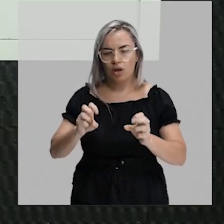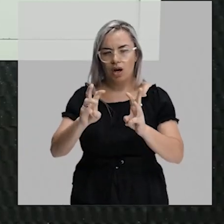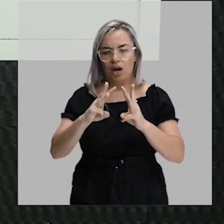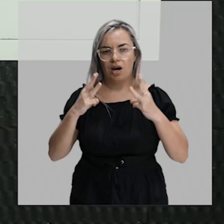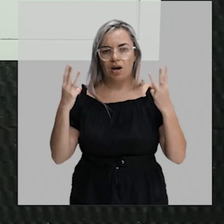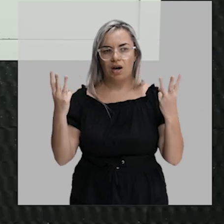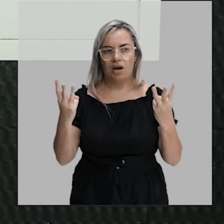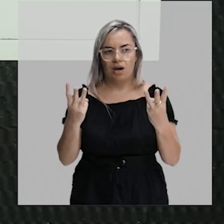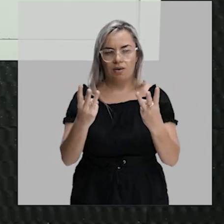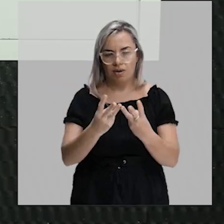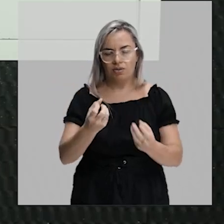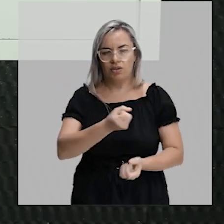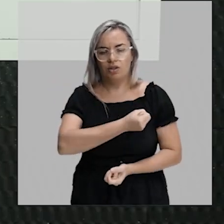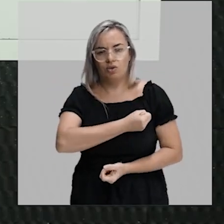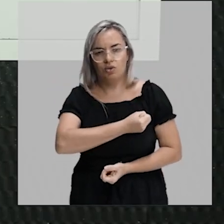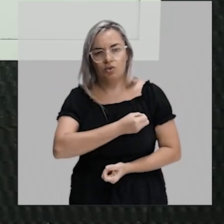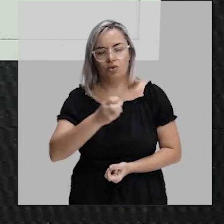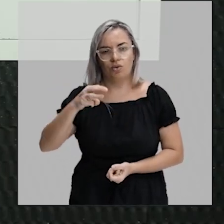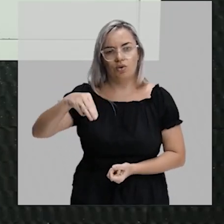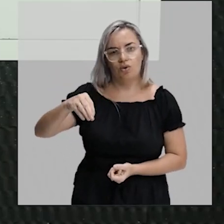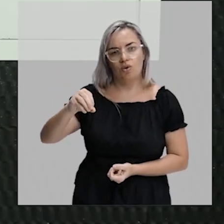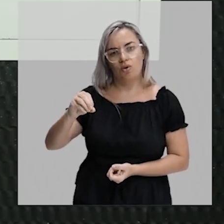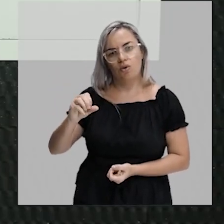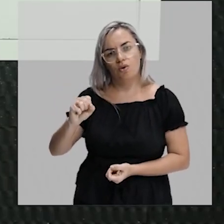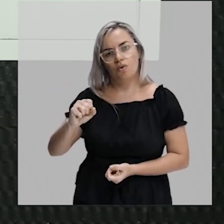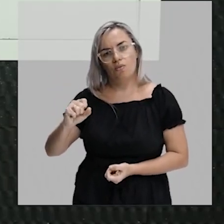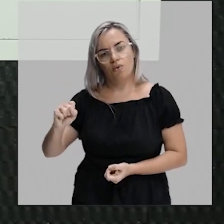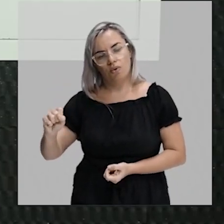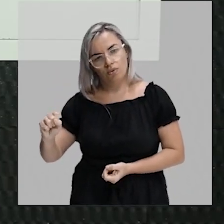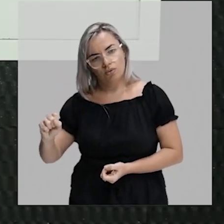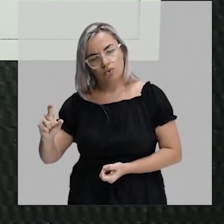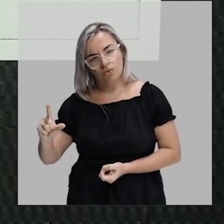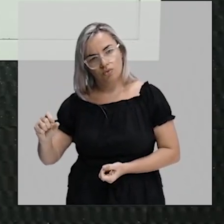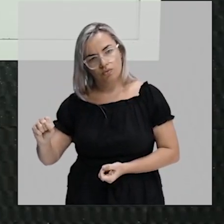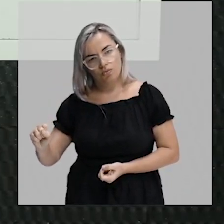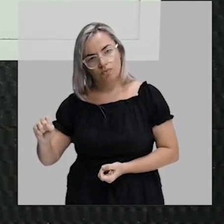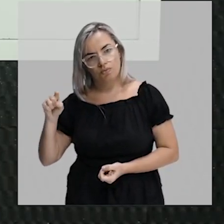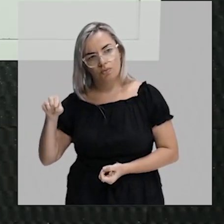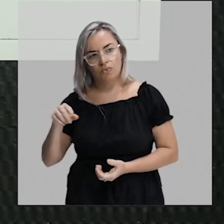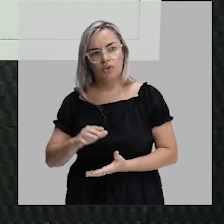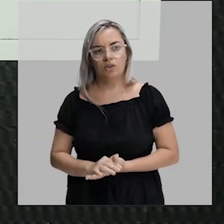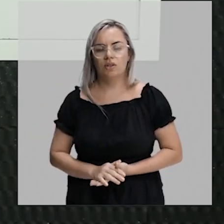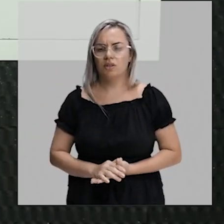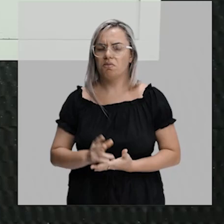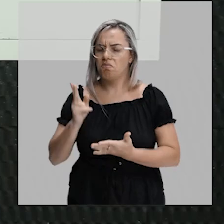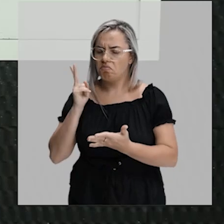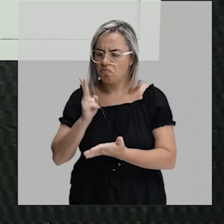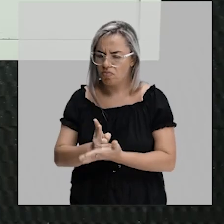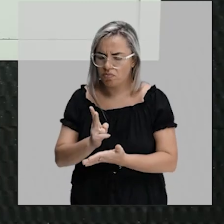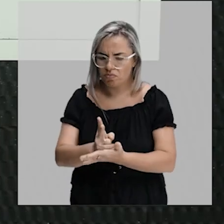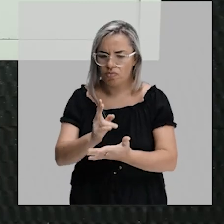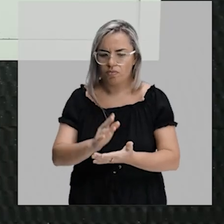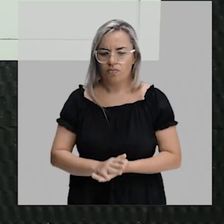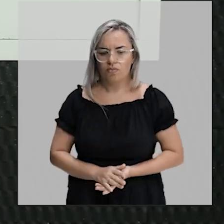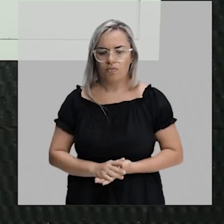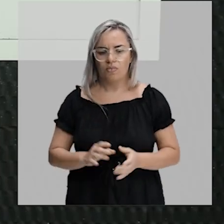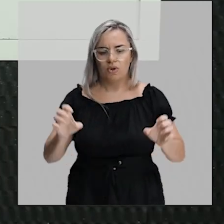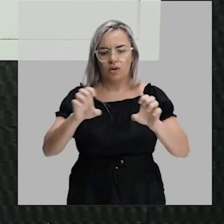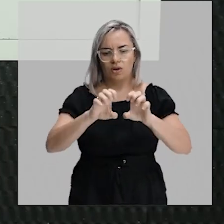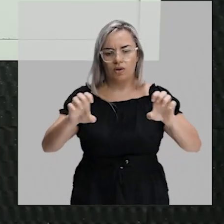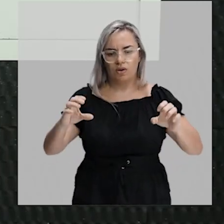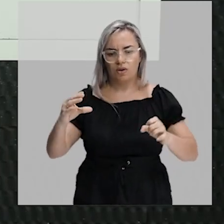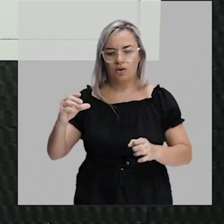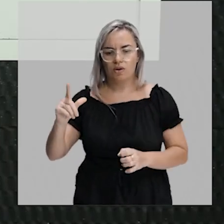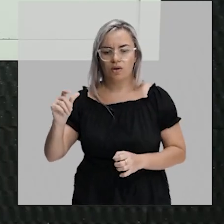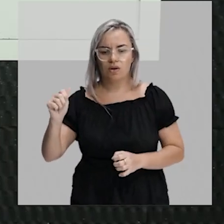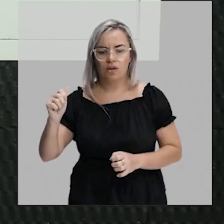ele permanece o mesmo, ele permanece constante. Então, se nós fizermos o seguinte, ó, a equação de Clapeyron para o gás